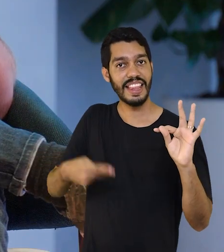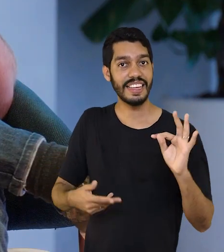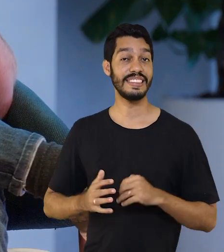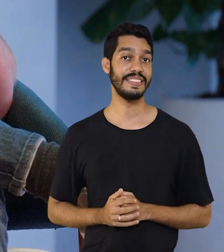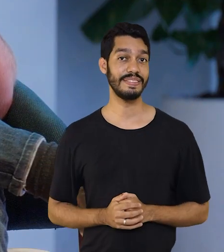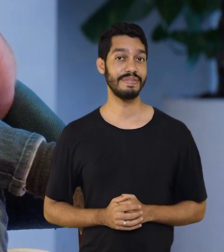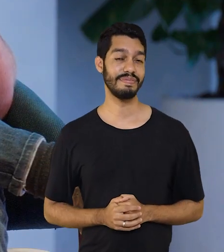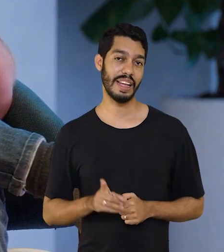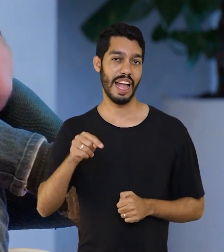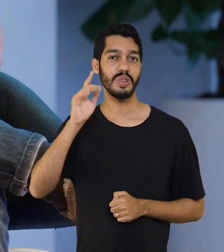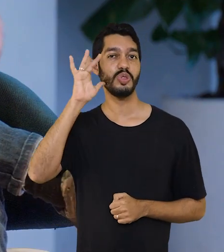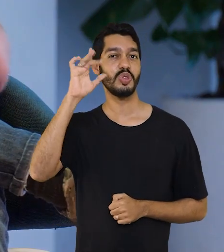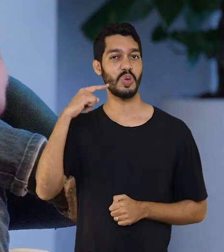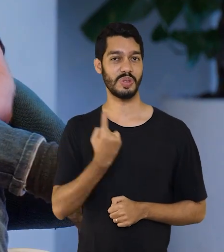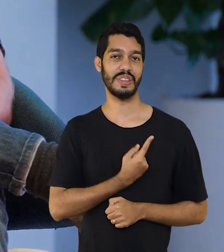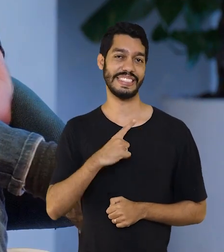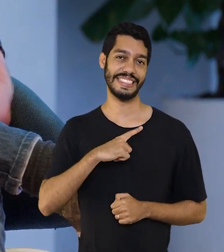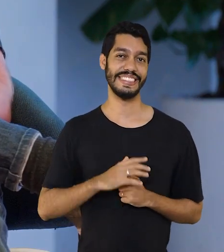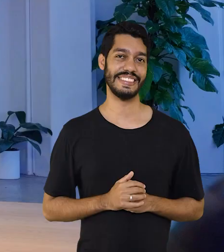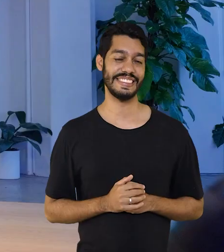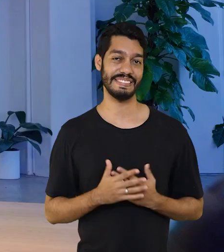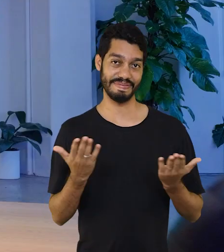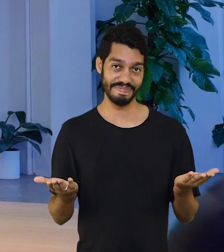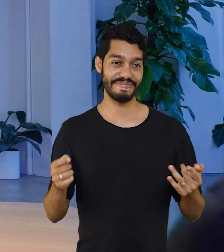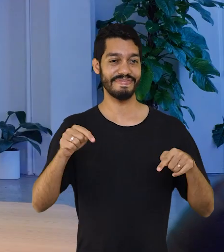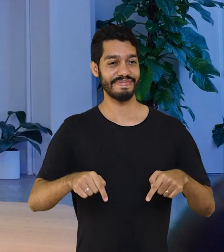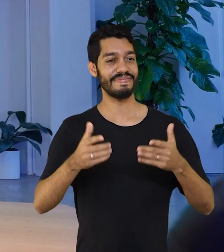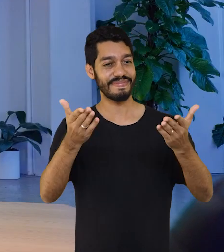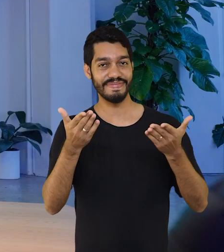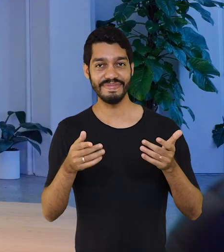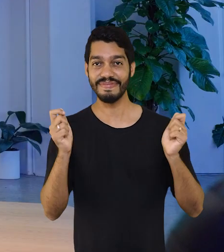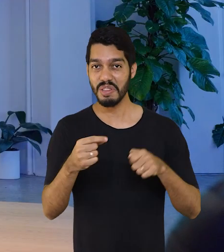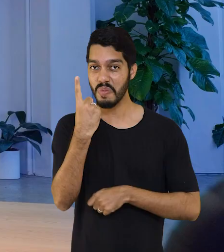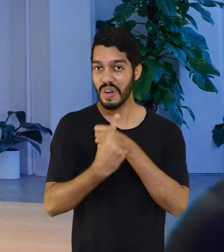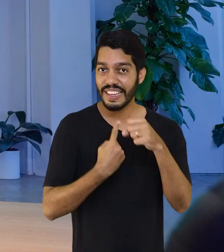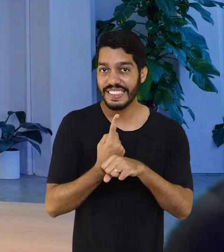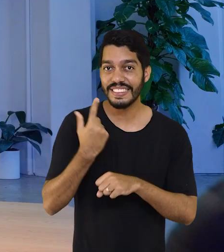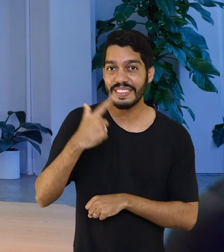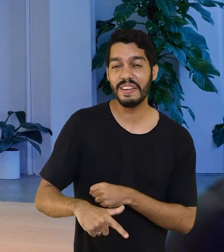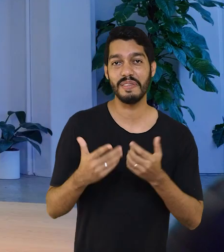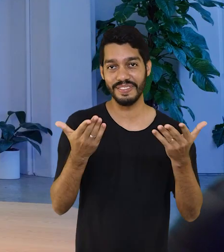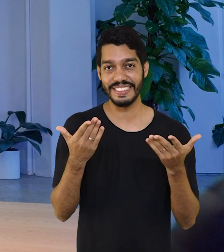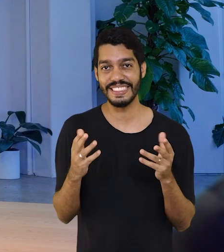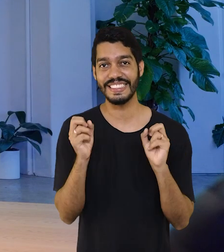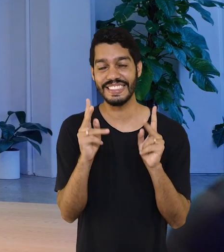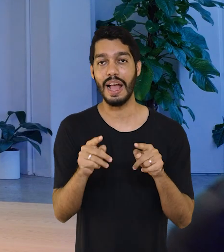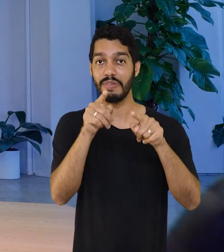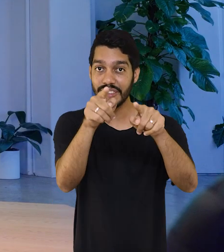nativas. Enfim, então esse é um sonho que a gente tem. Bom, então já fica aqui o convite para a gente se encontrar daqui a 1 ano